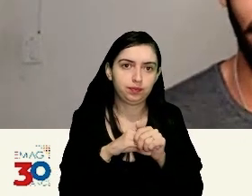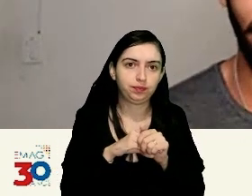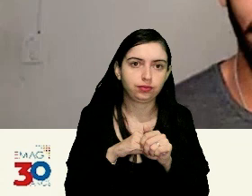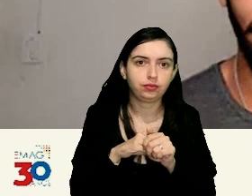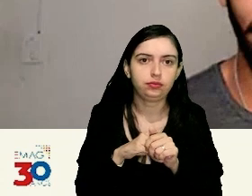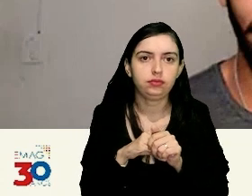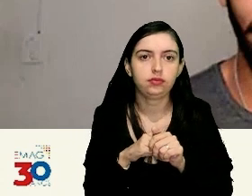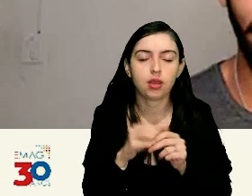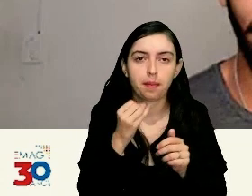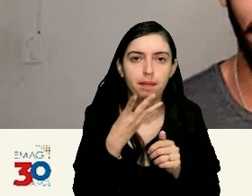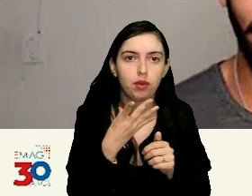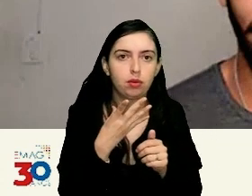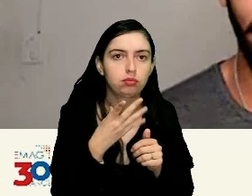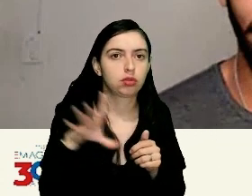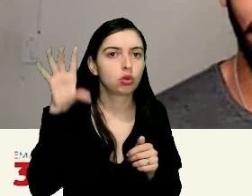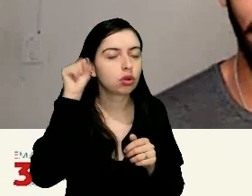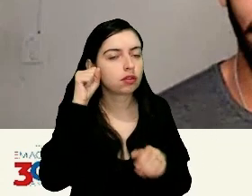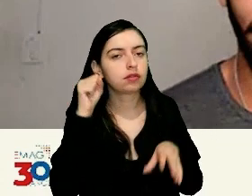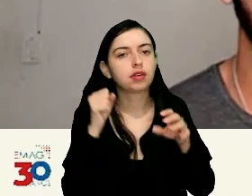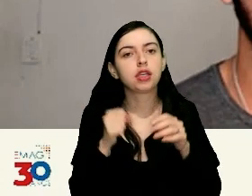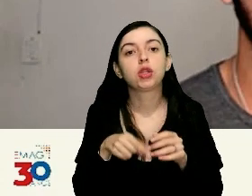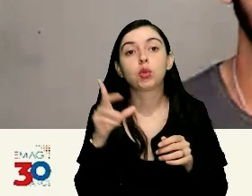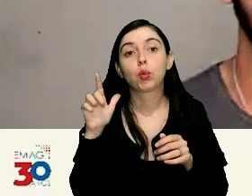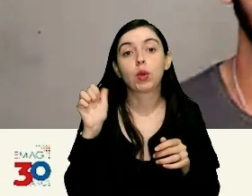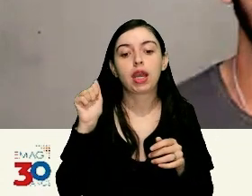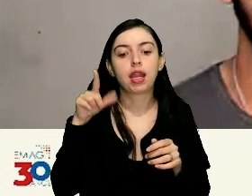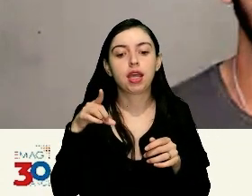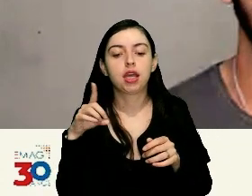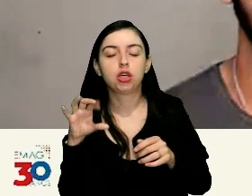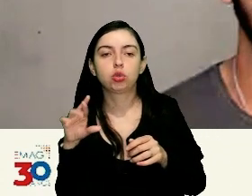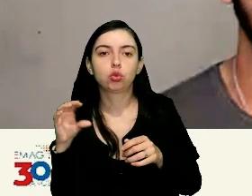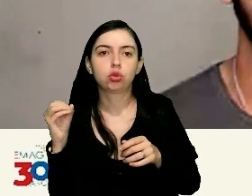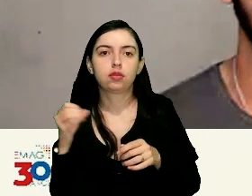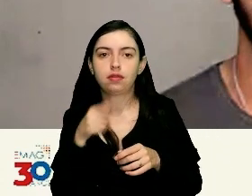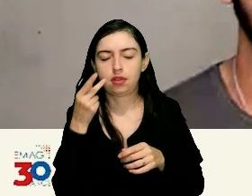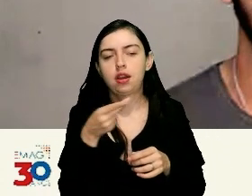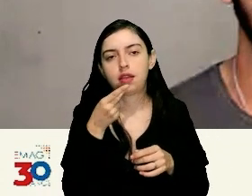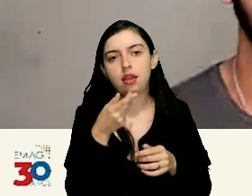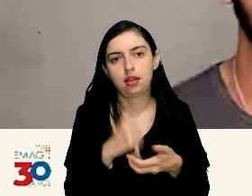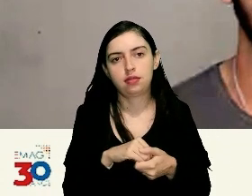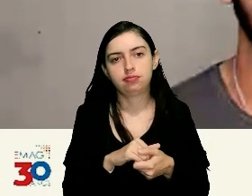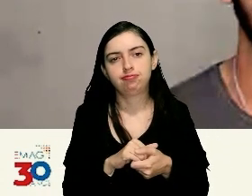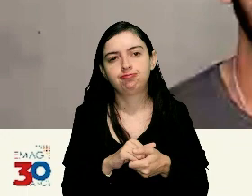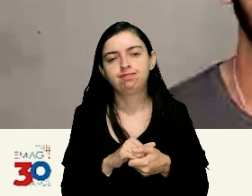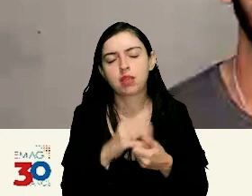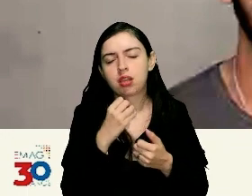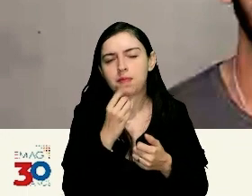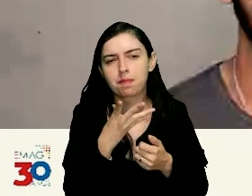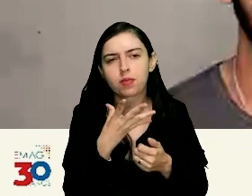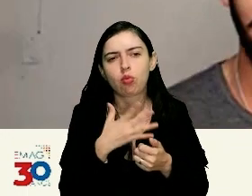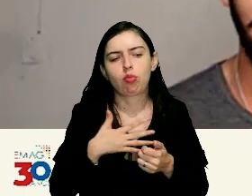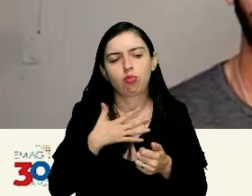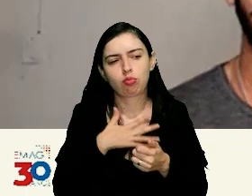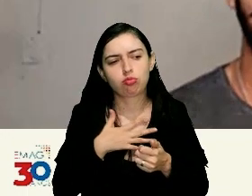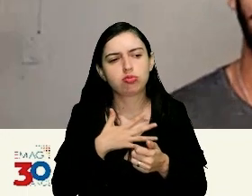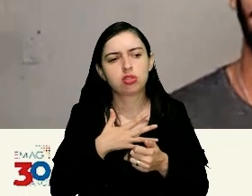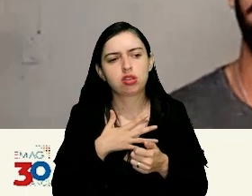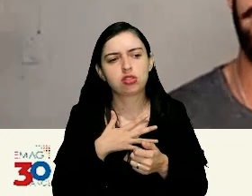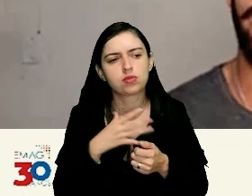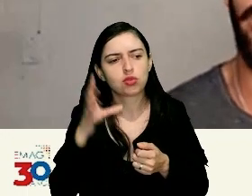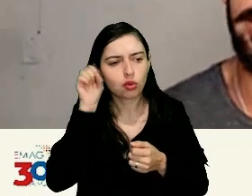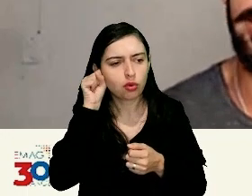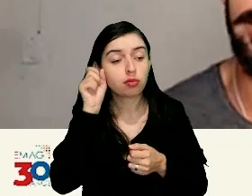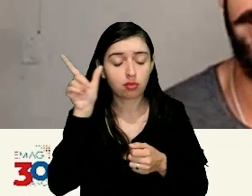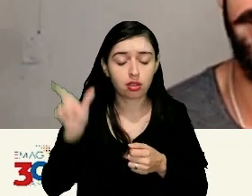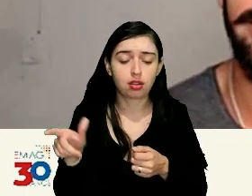estava ouvindo aqui o Leandro falar e é sempre muito bom ouvir ele falar, e eu acho que a gente está muito alinhado em